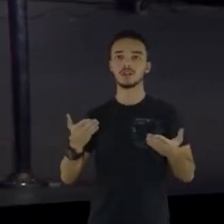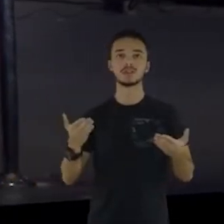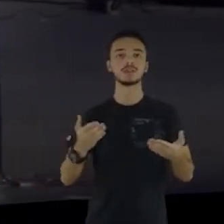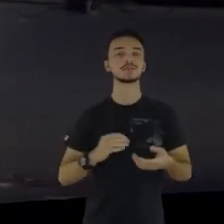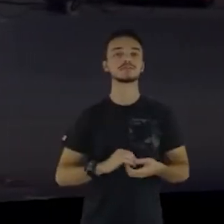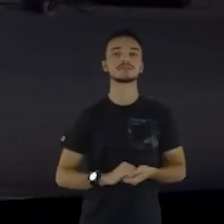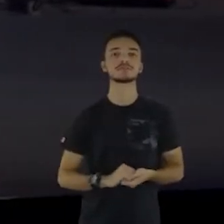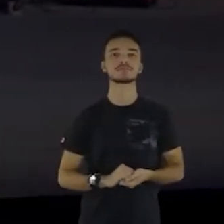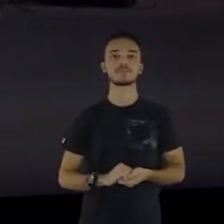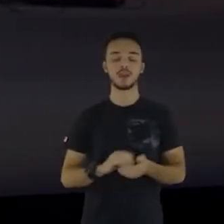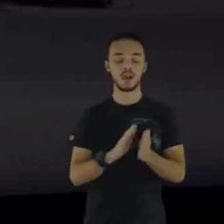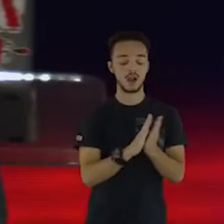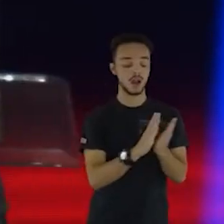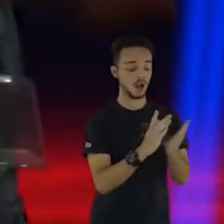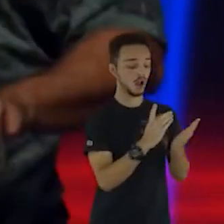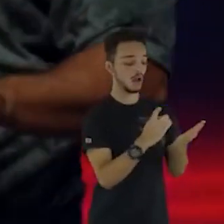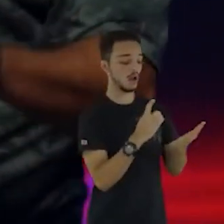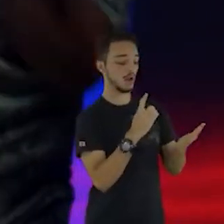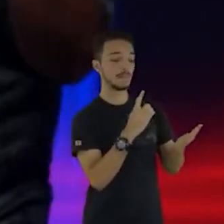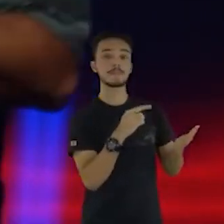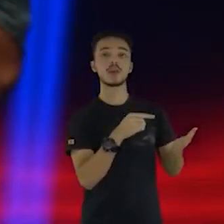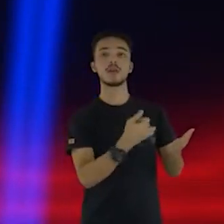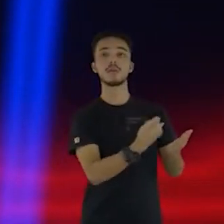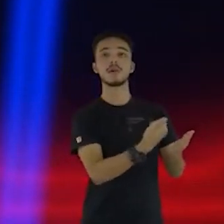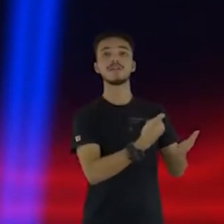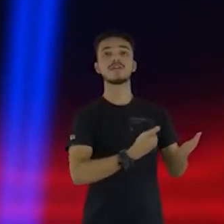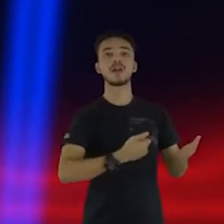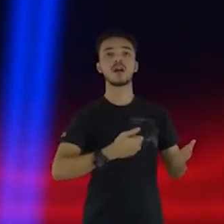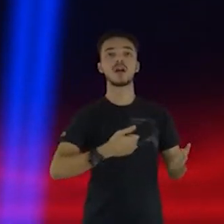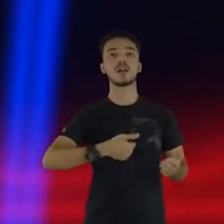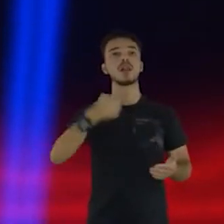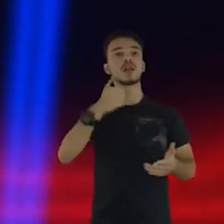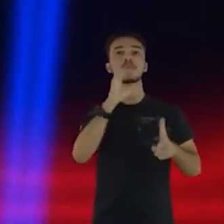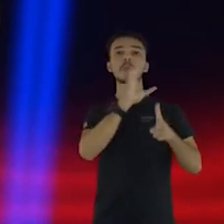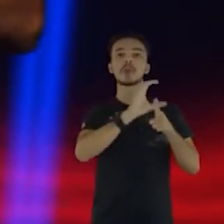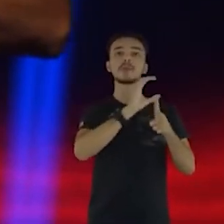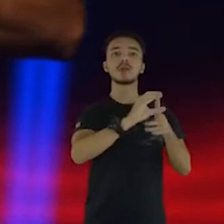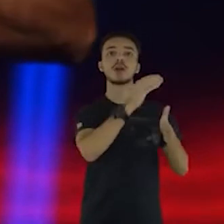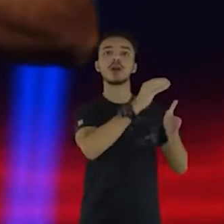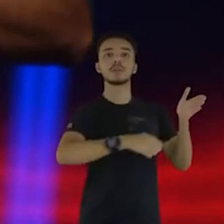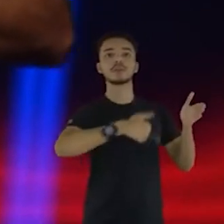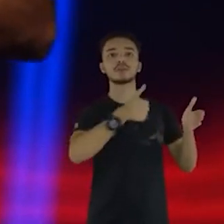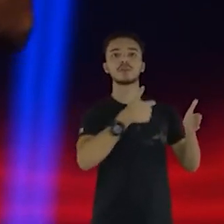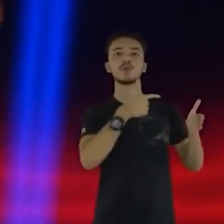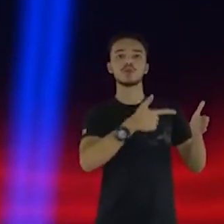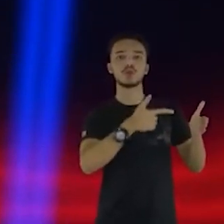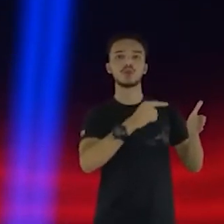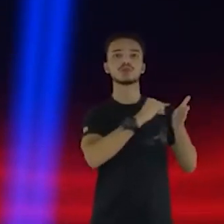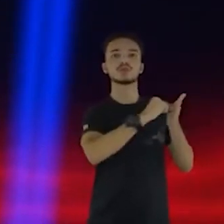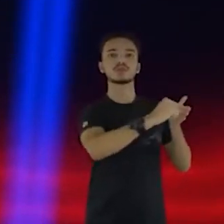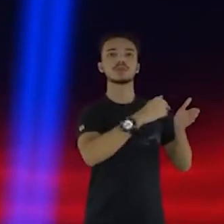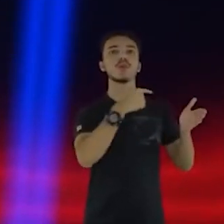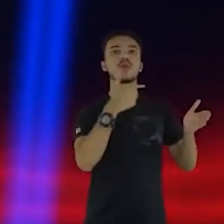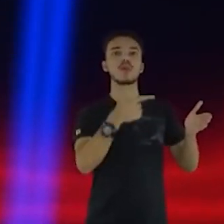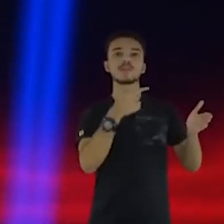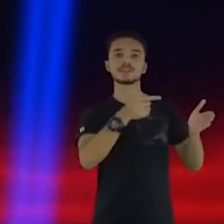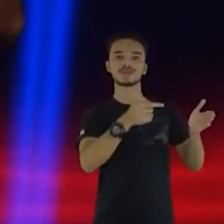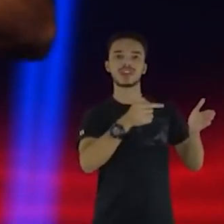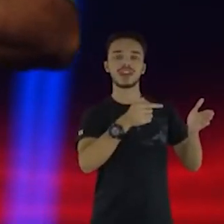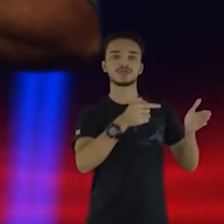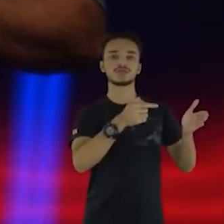que, olha só, Paulo escreve lá em 1 Coríntios capítulo 12, versículo 27.